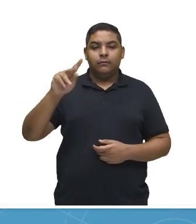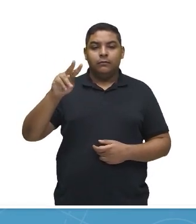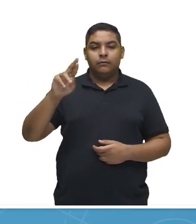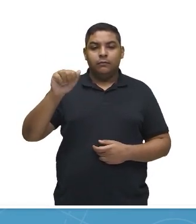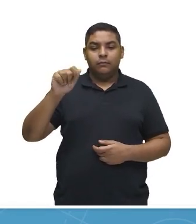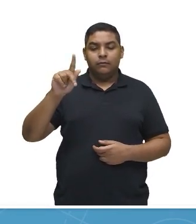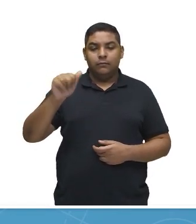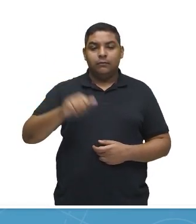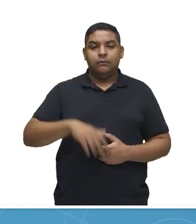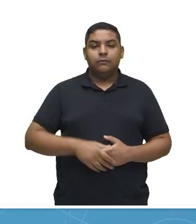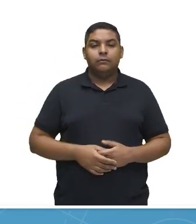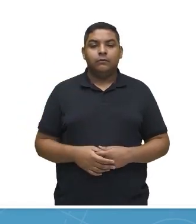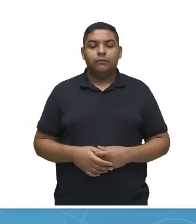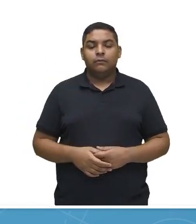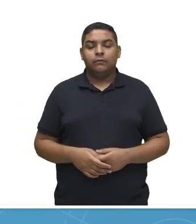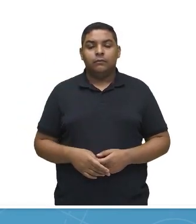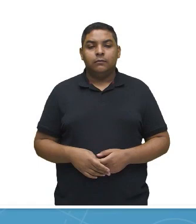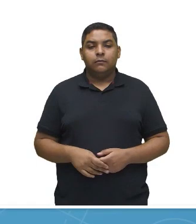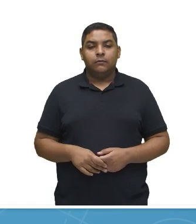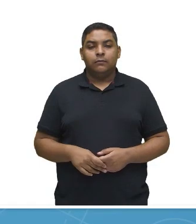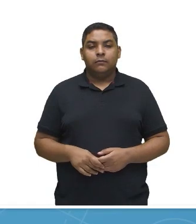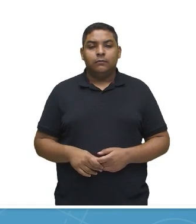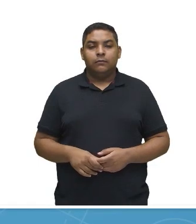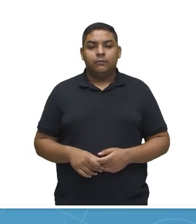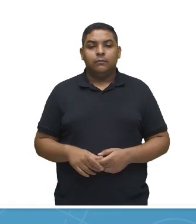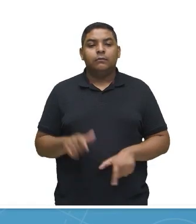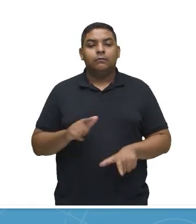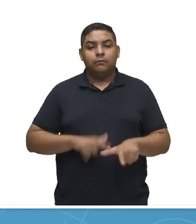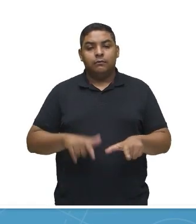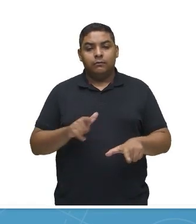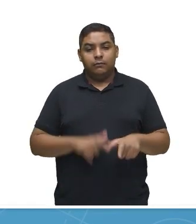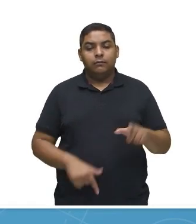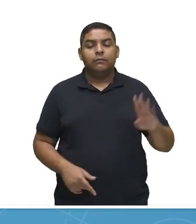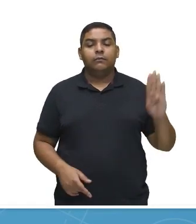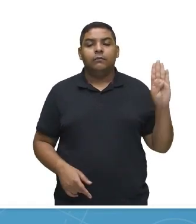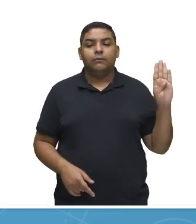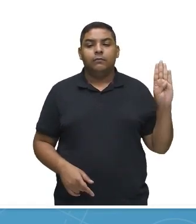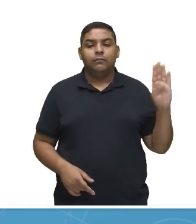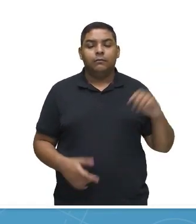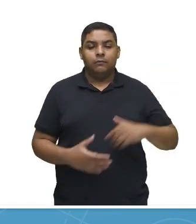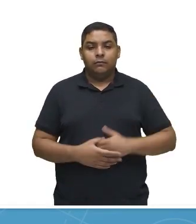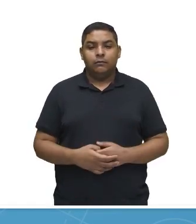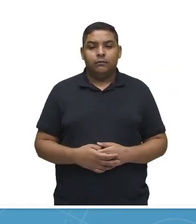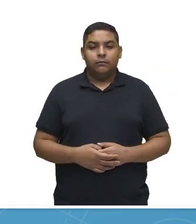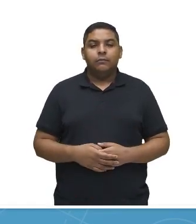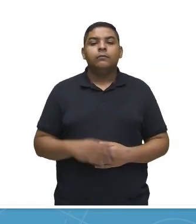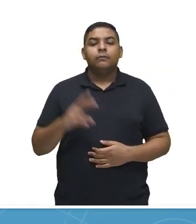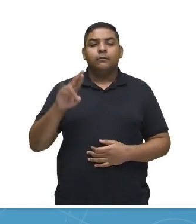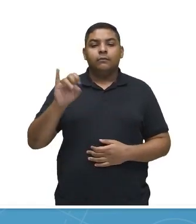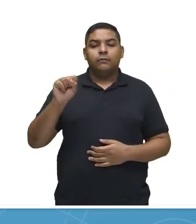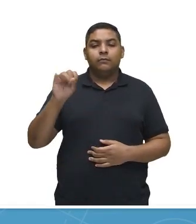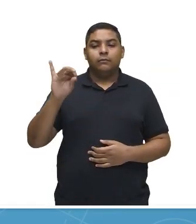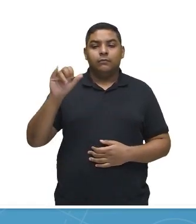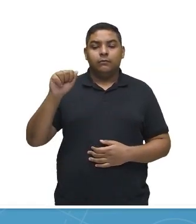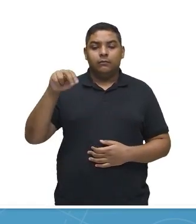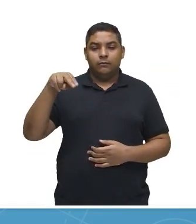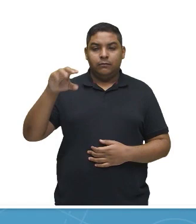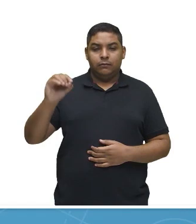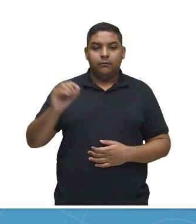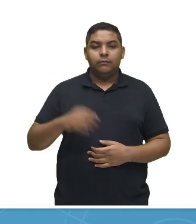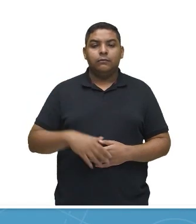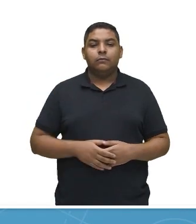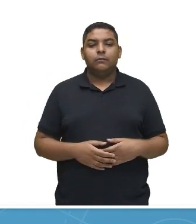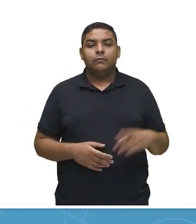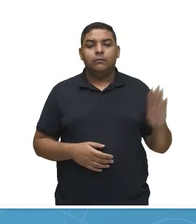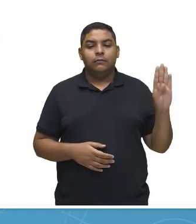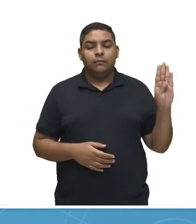Integral Maria Isabel do Desterro, colocou letra B, tá? O Cristiano botou letra B. A Ana